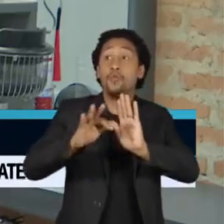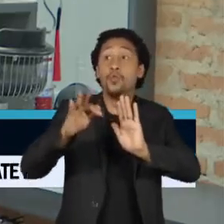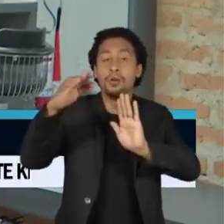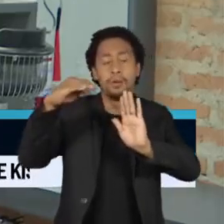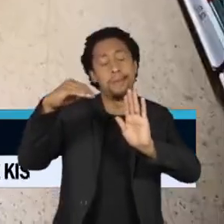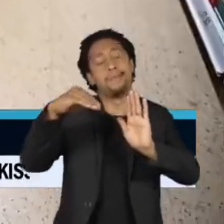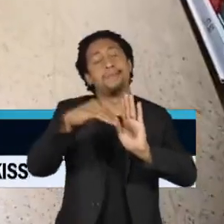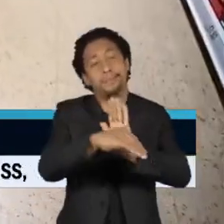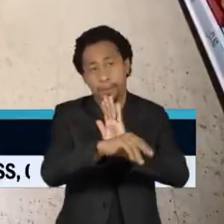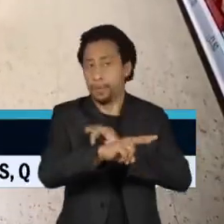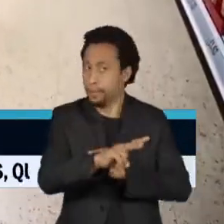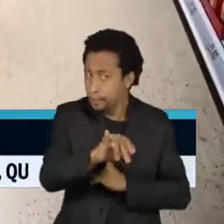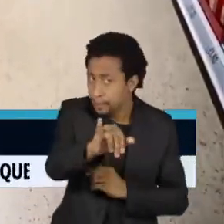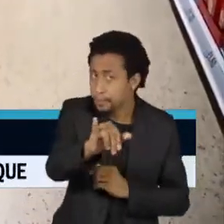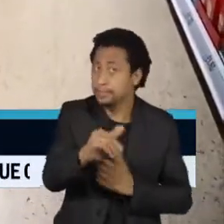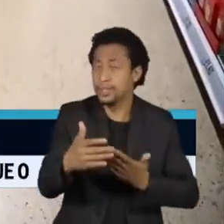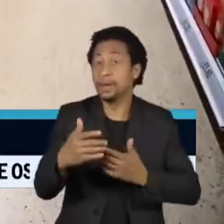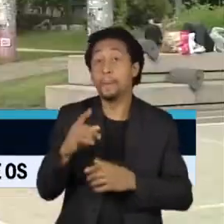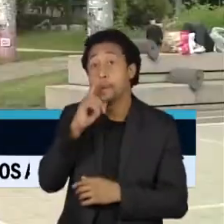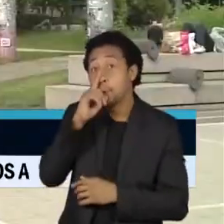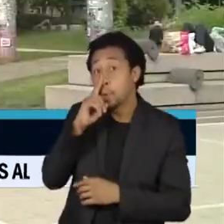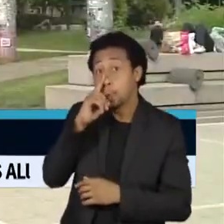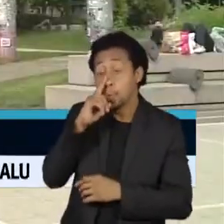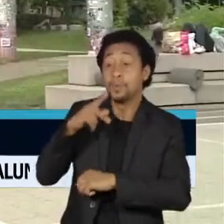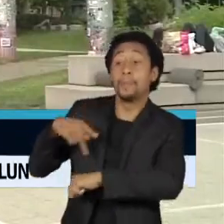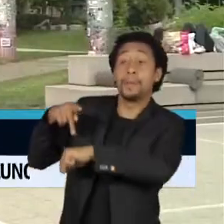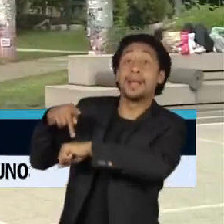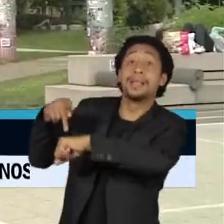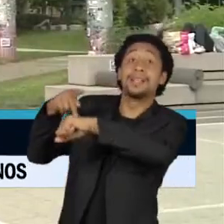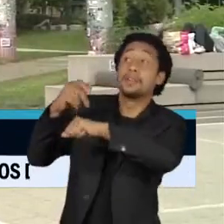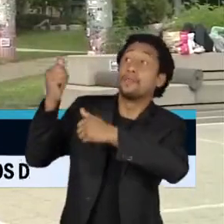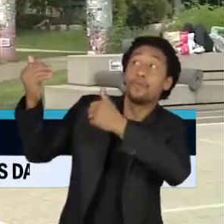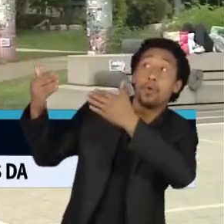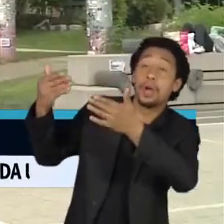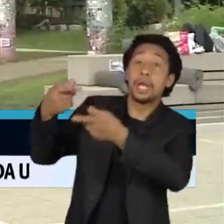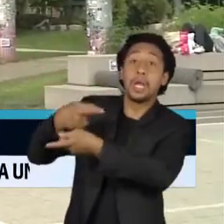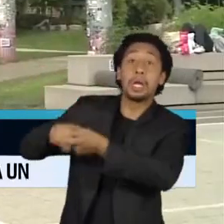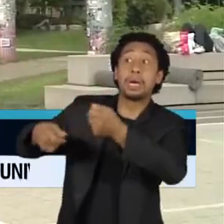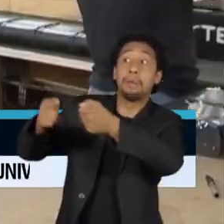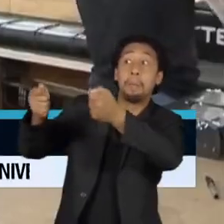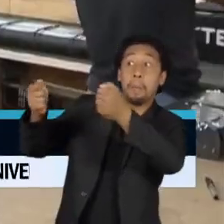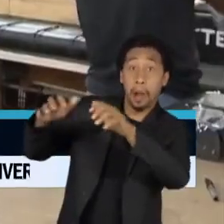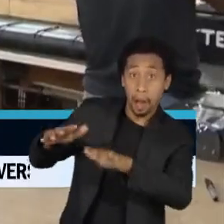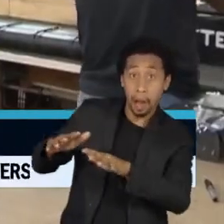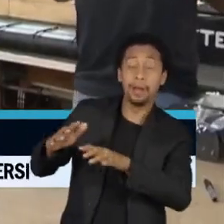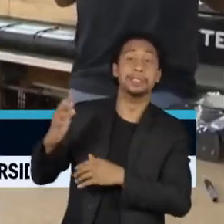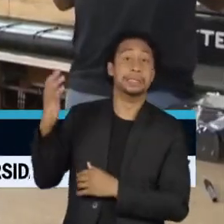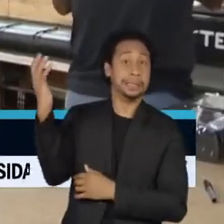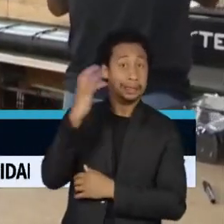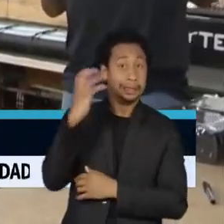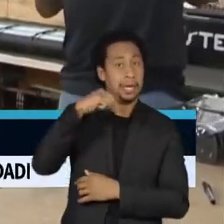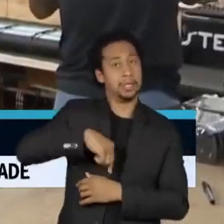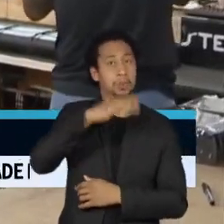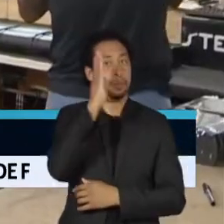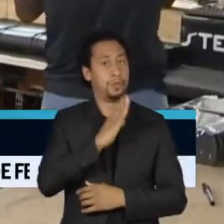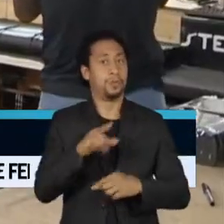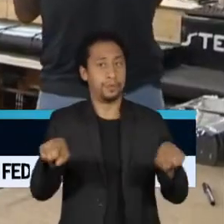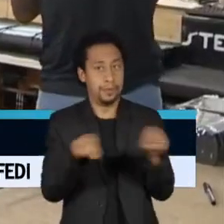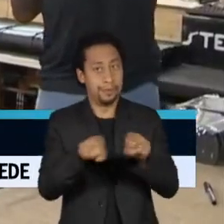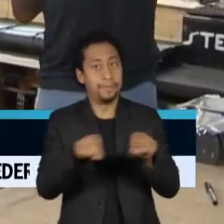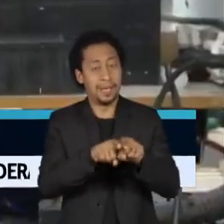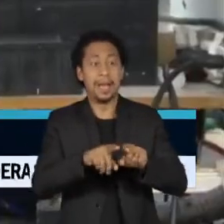indicadores do Brasil. O risco de recessão lá fora, por causa do aperto monetário, ecoa por aqui. O sentimento de que o ambiente